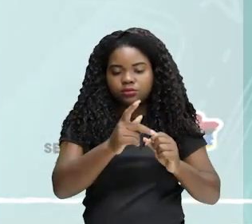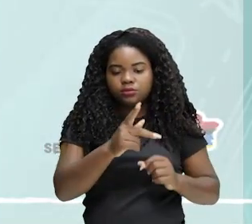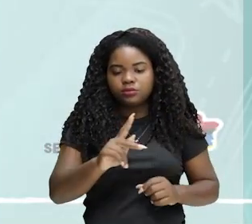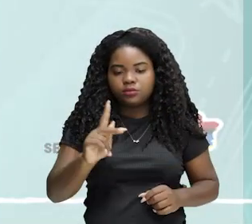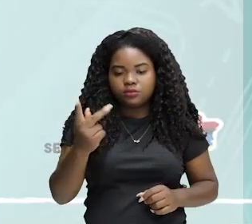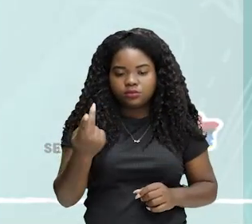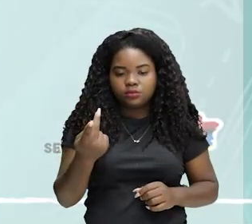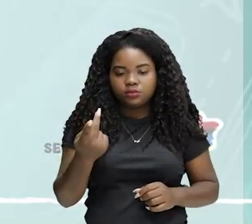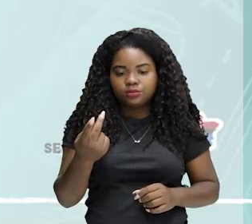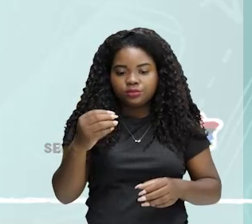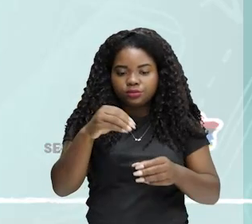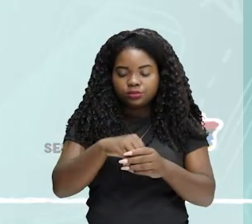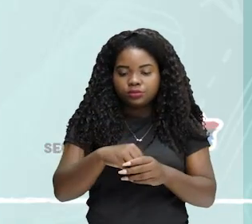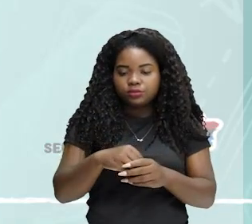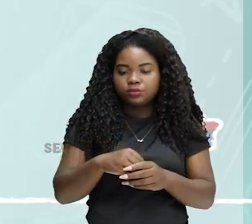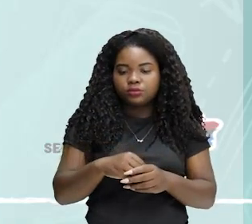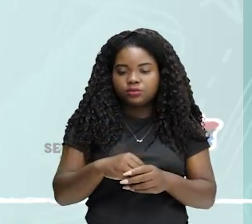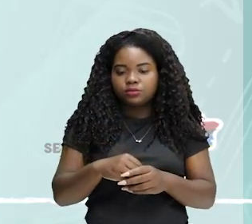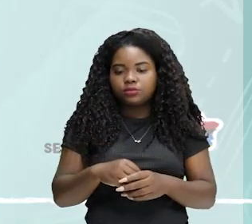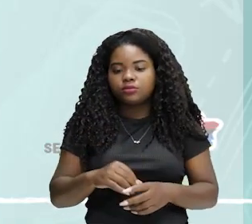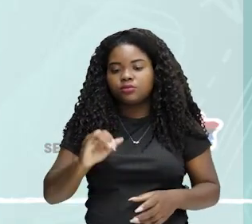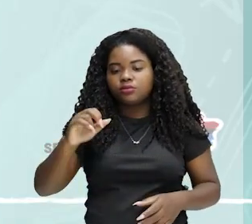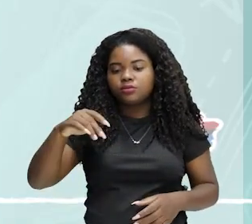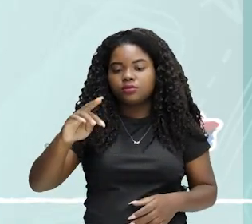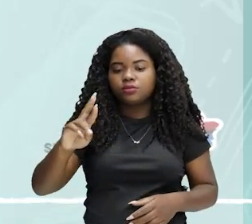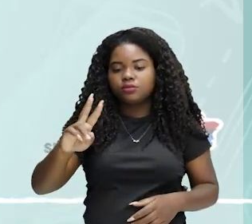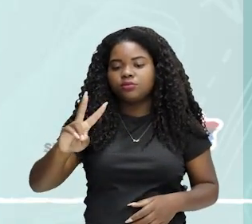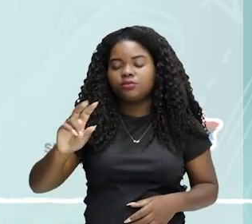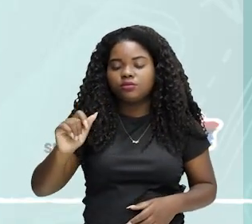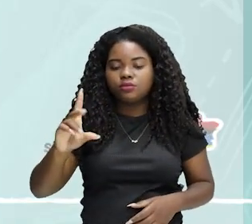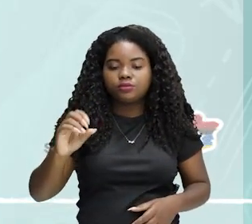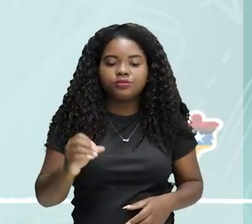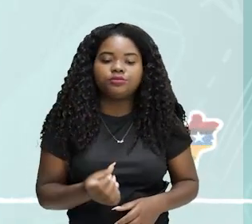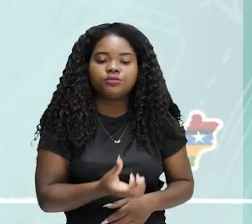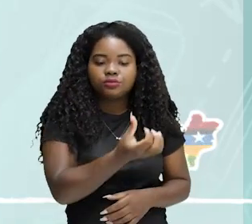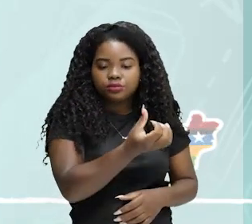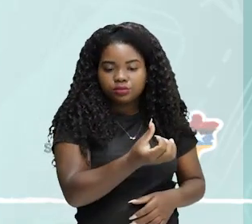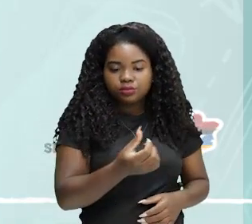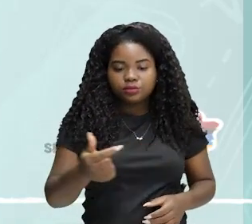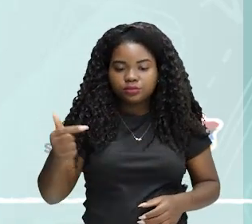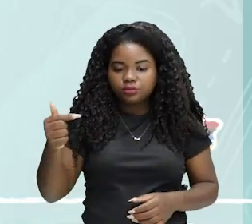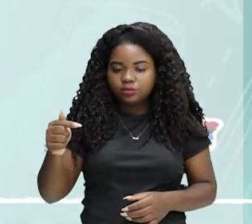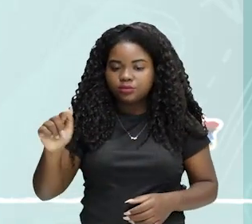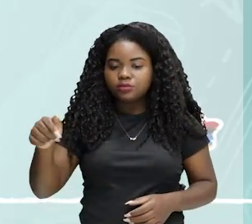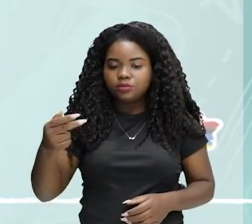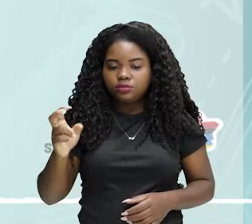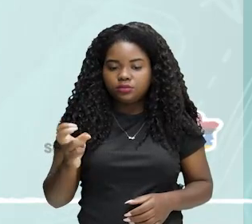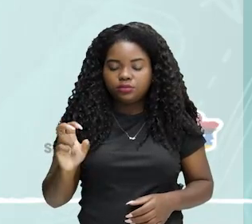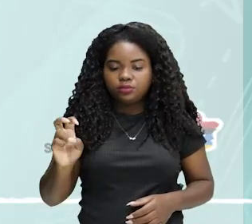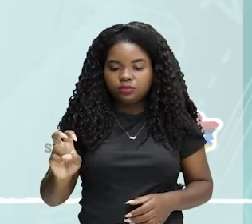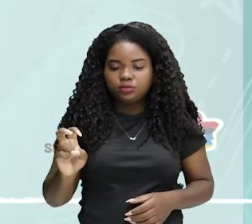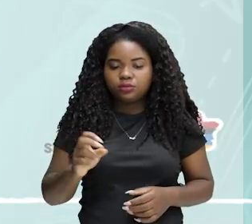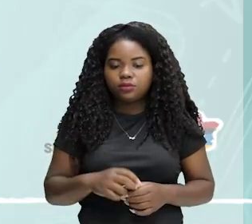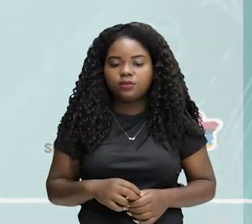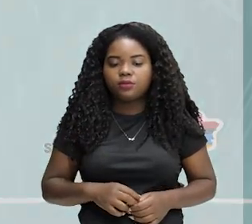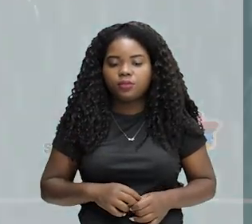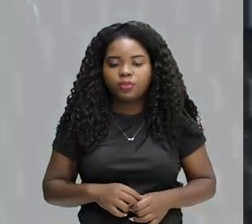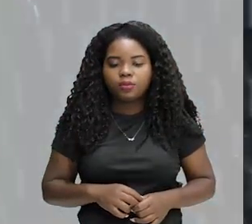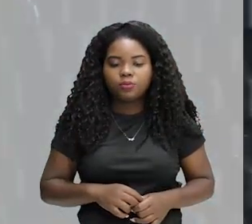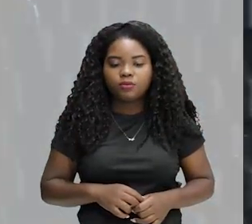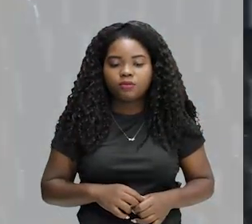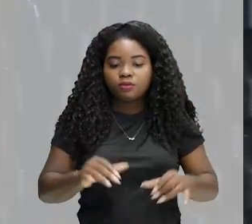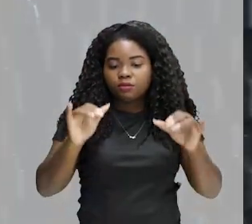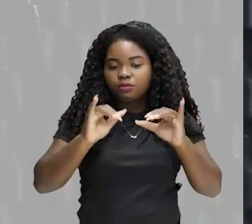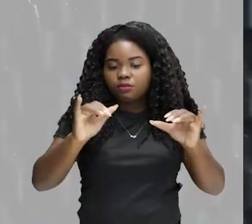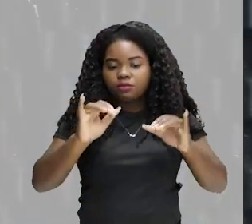dentro do intervalo. Está dentro do intervalo entre 6 e 7,5. Então, isso aqui, ó,